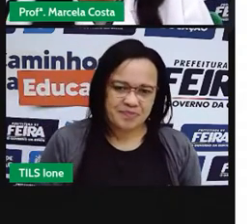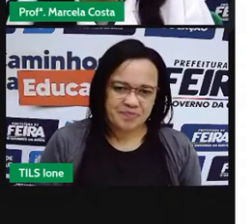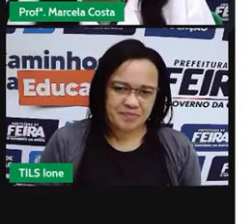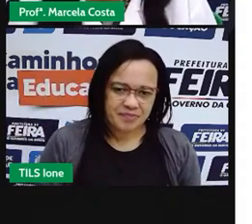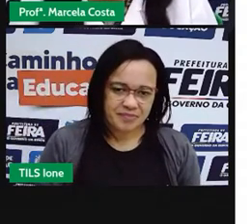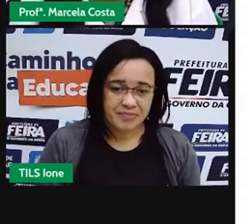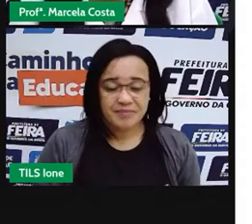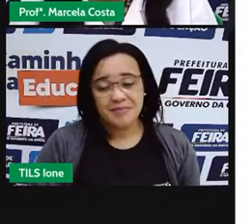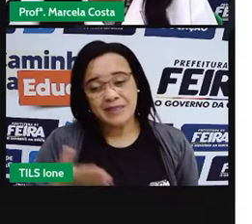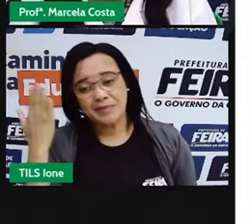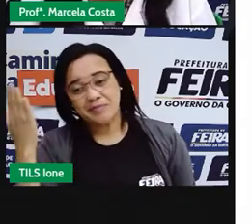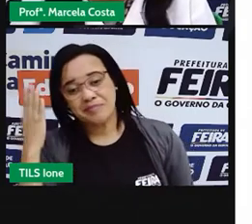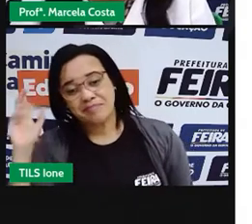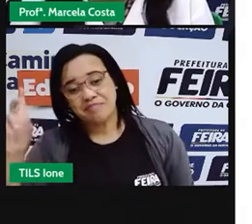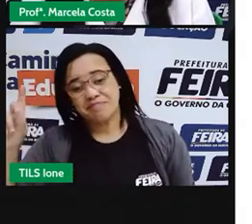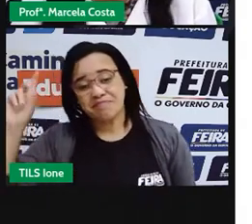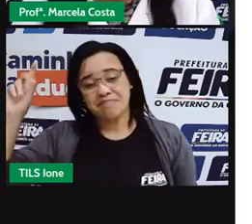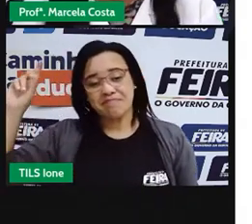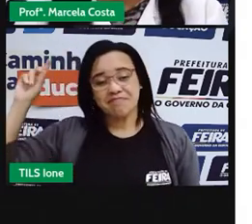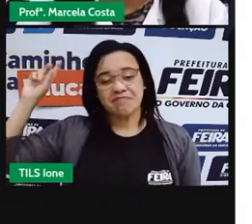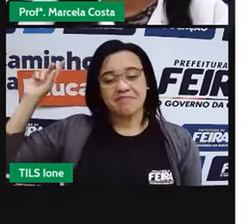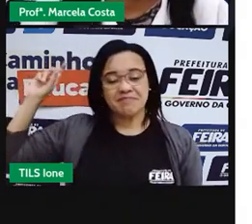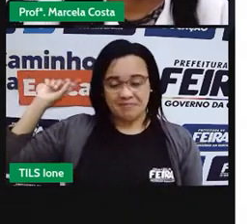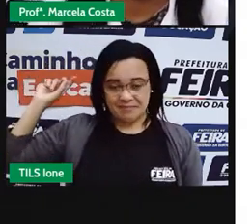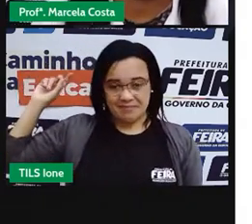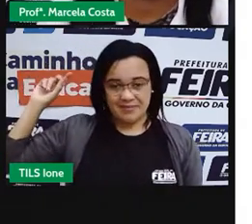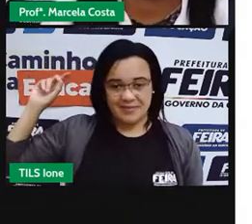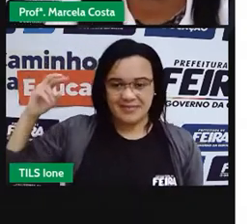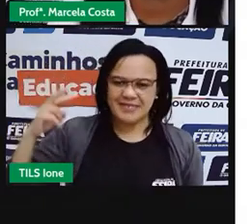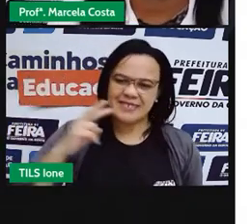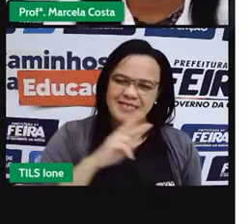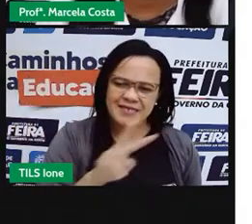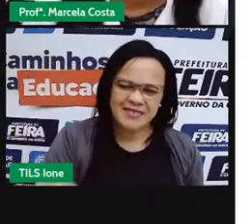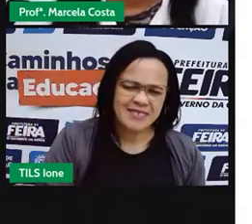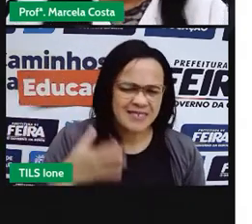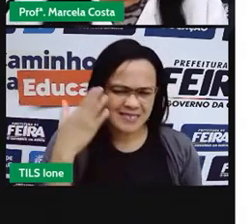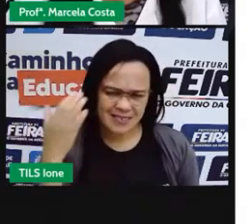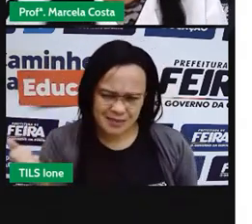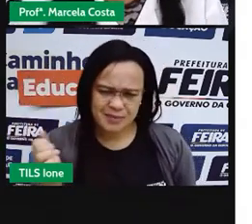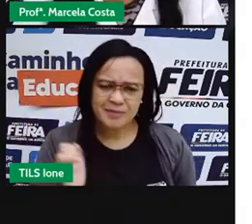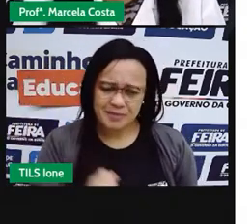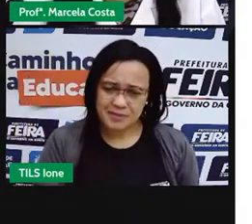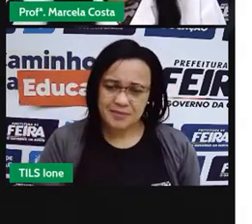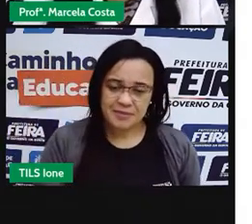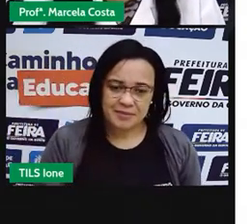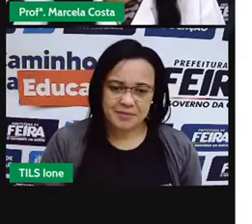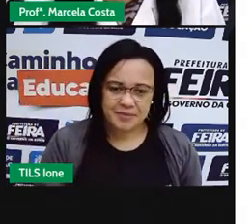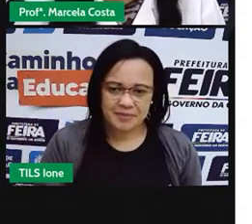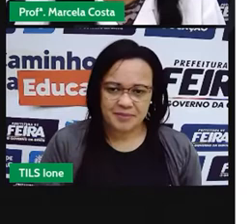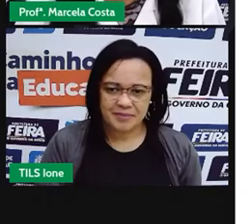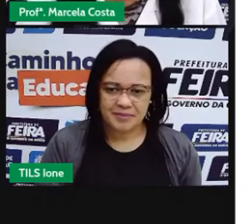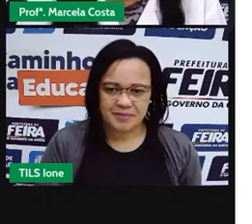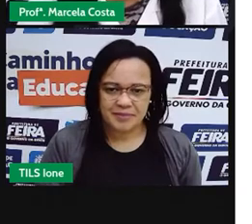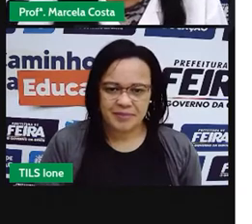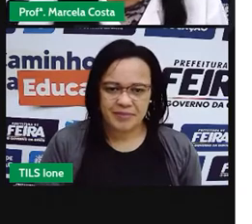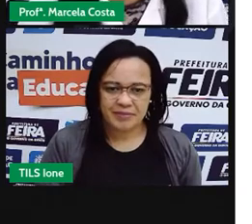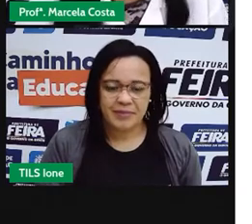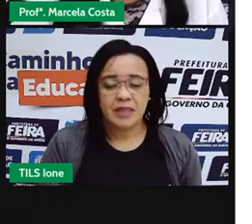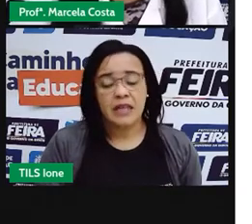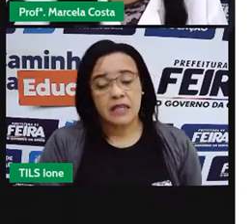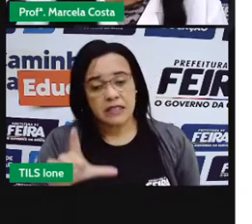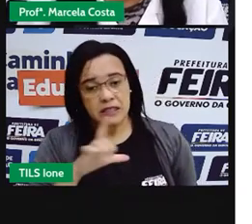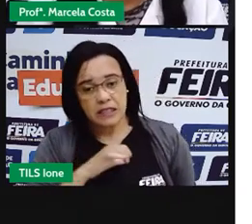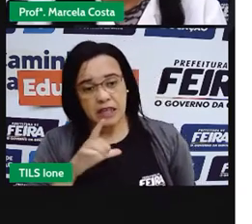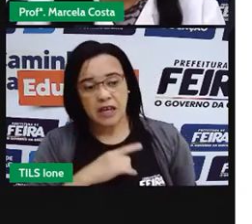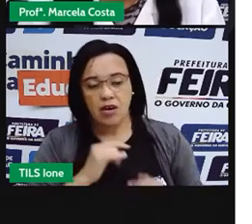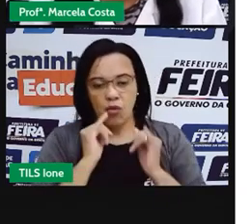Eram uma vez. Vocês sabiam, crianças, que tem uma diversidade de